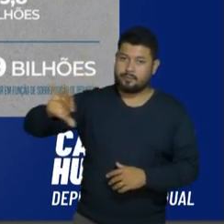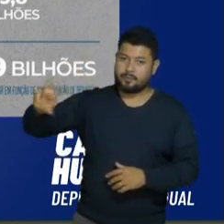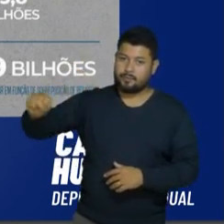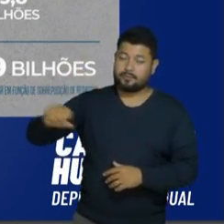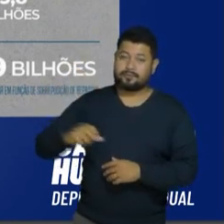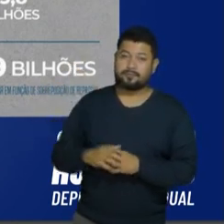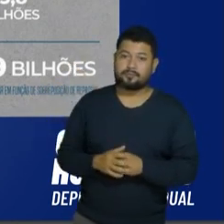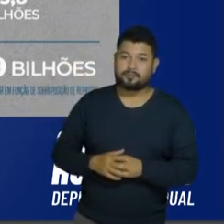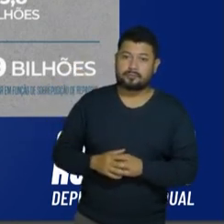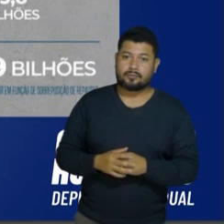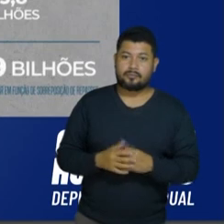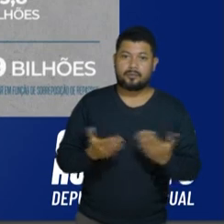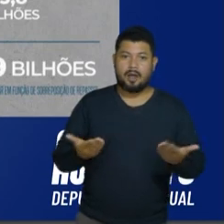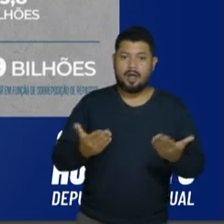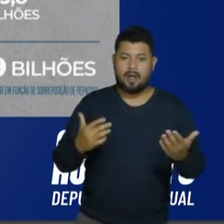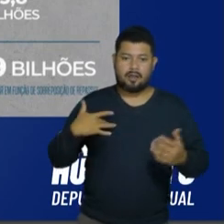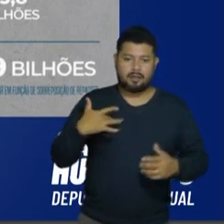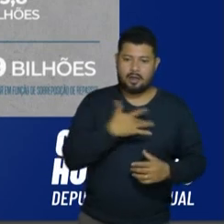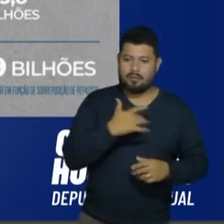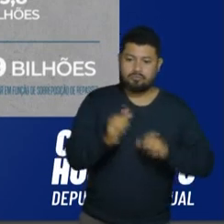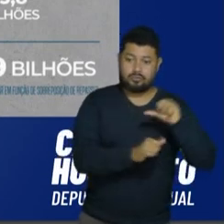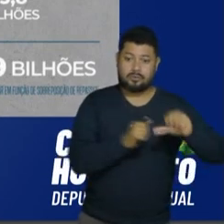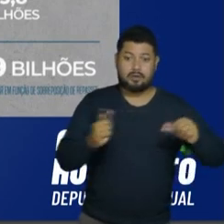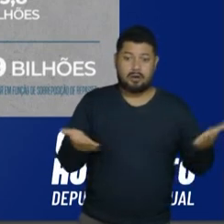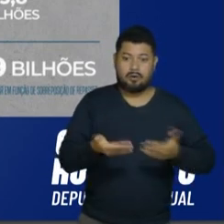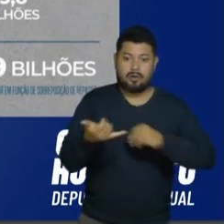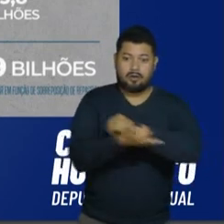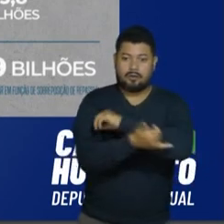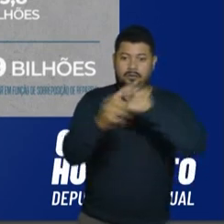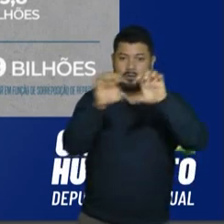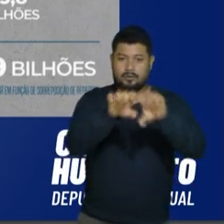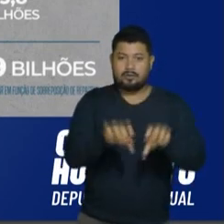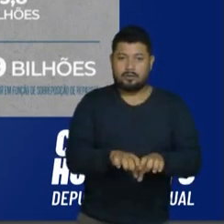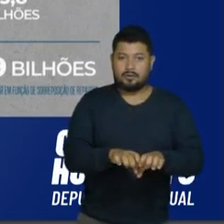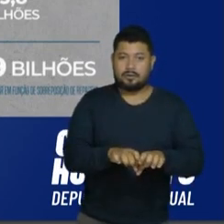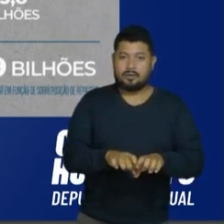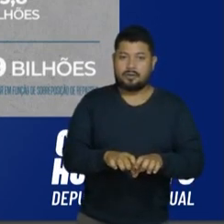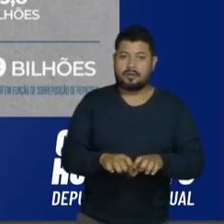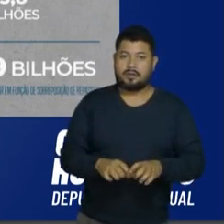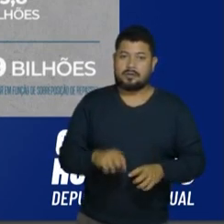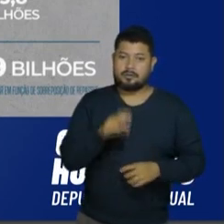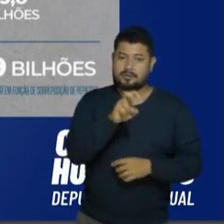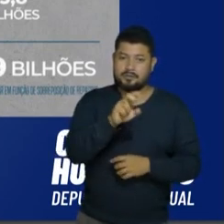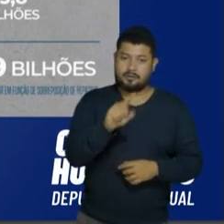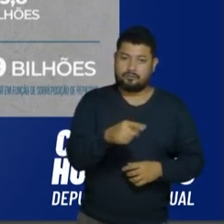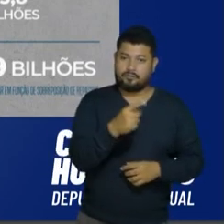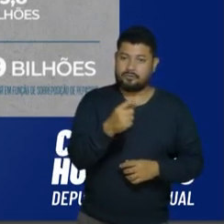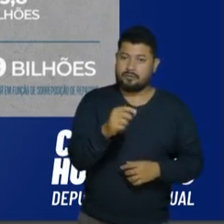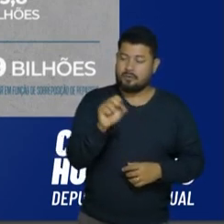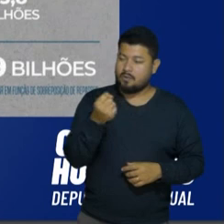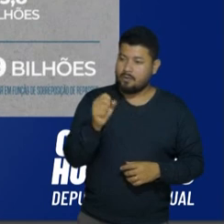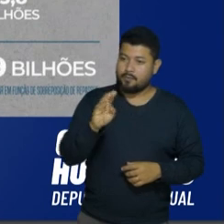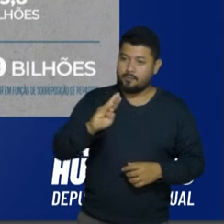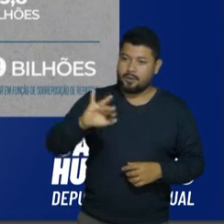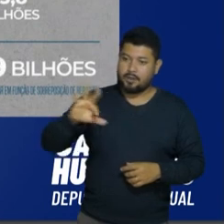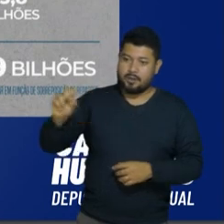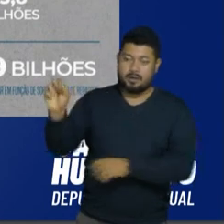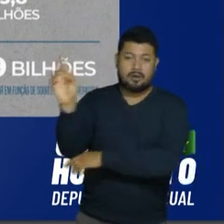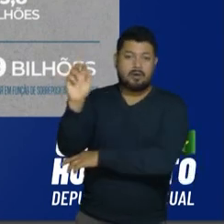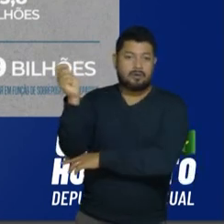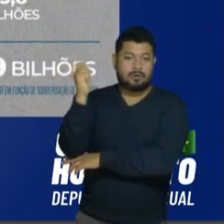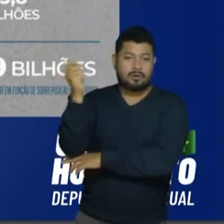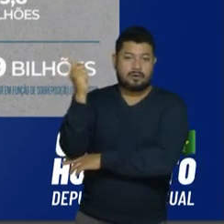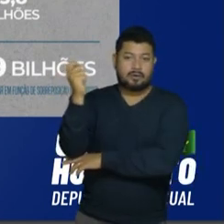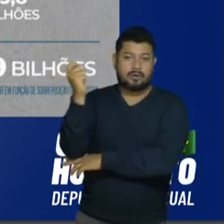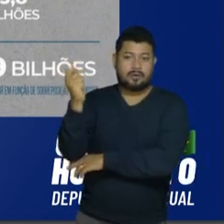para a infraestrutura agora, lá para o Rio Grande do Sul foi 5,8 bi, para nós foi 3,6. Já fazia quase todas as